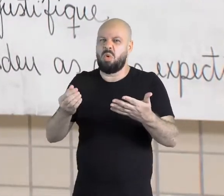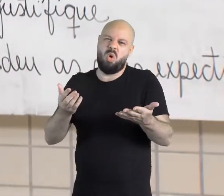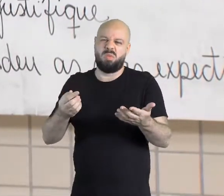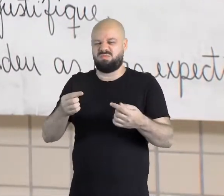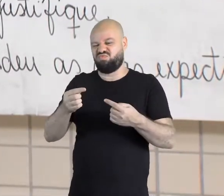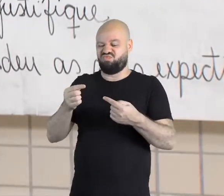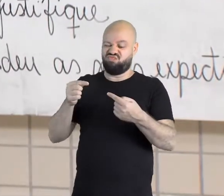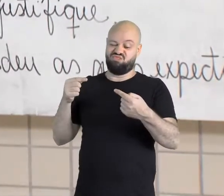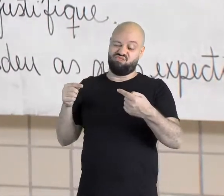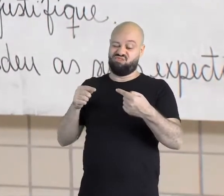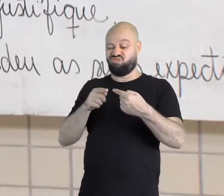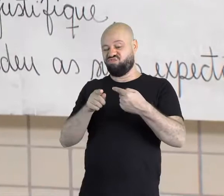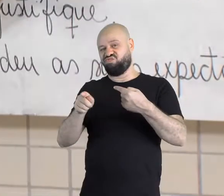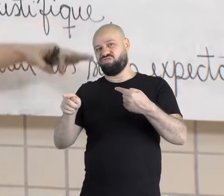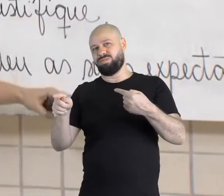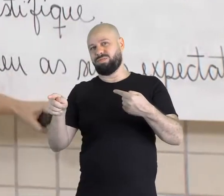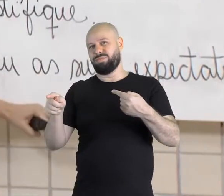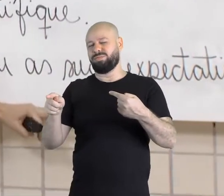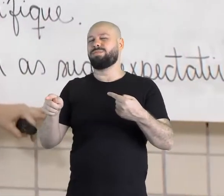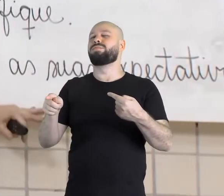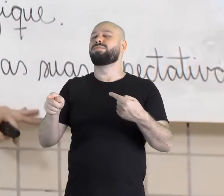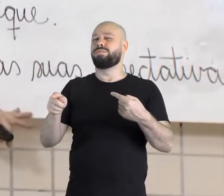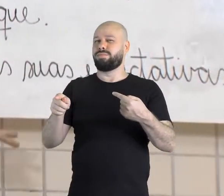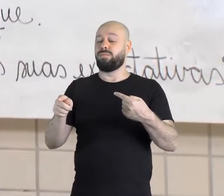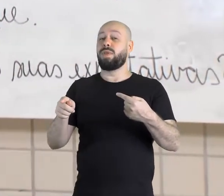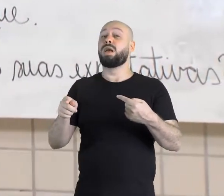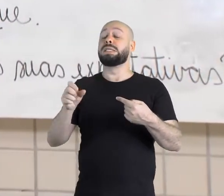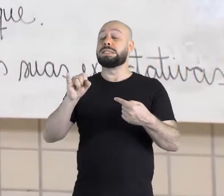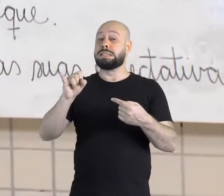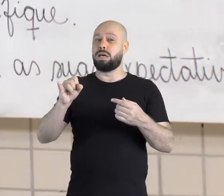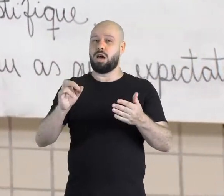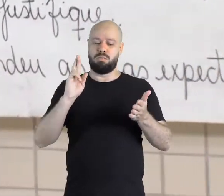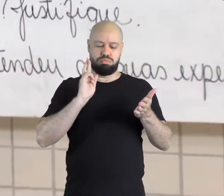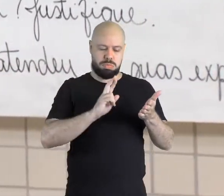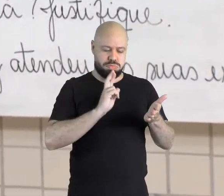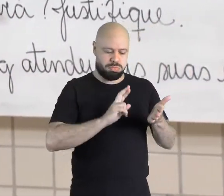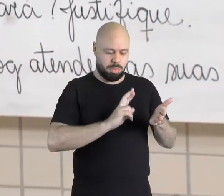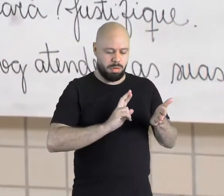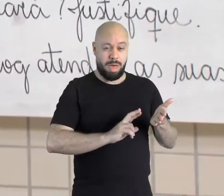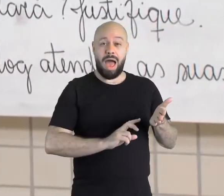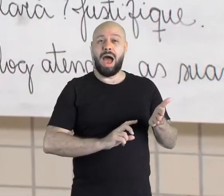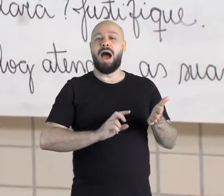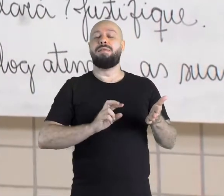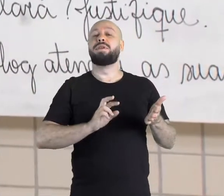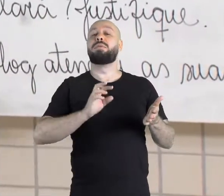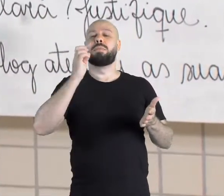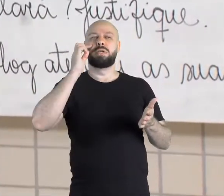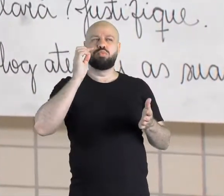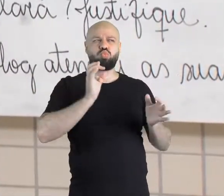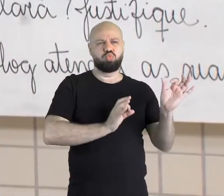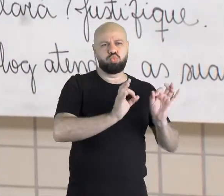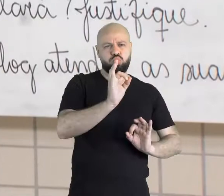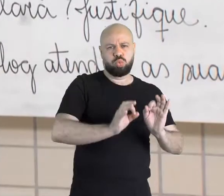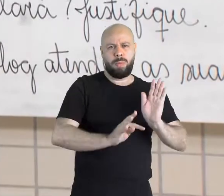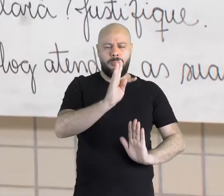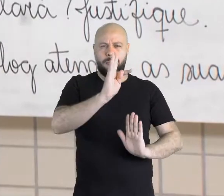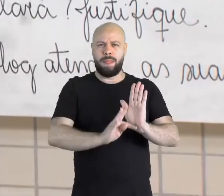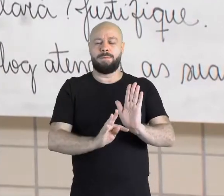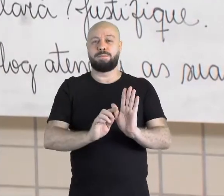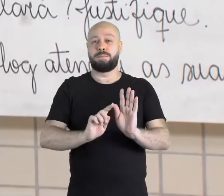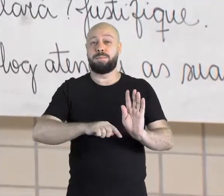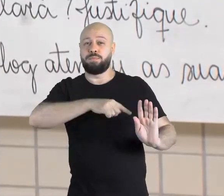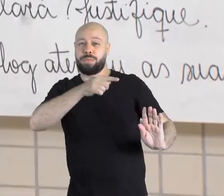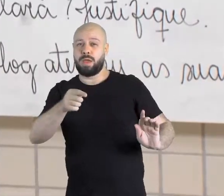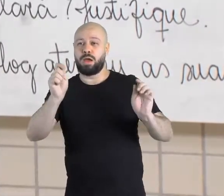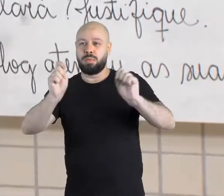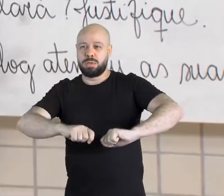desejar? Então você respondendo essas questões, você estará planejando o seu texto, porque depois vocês irão